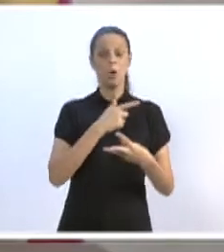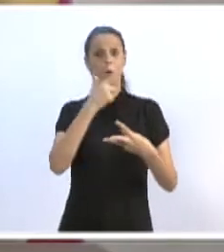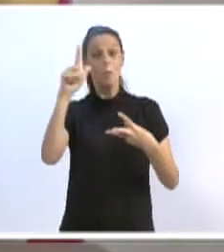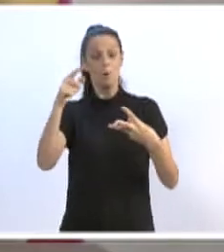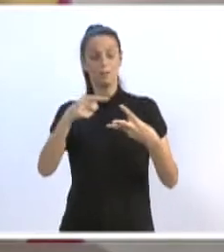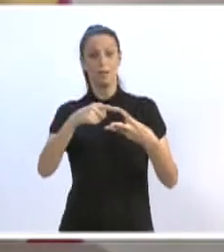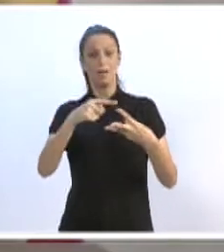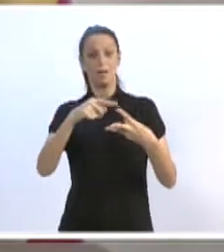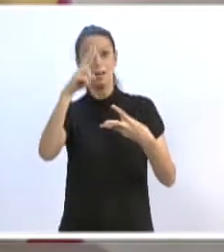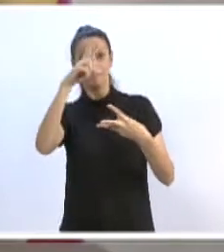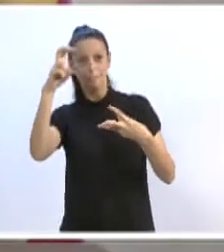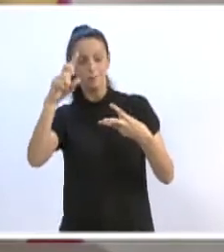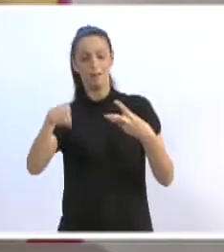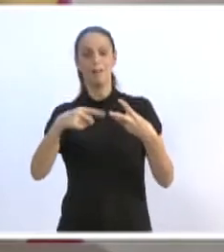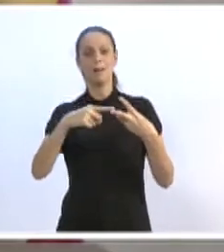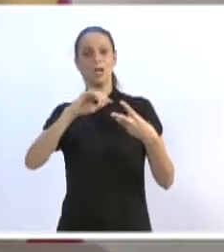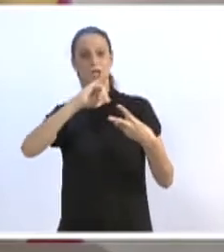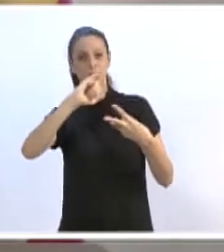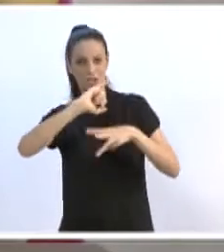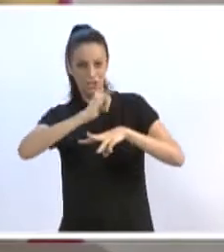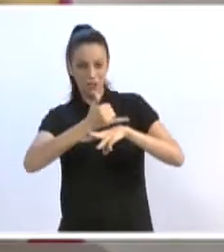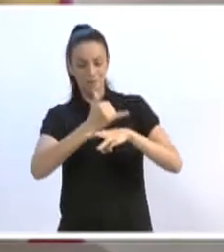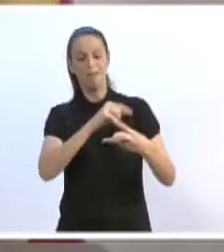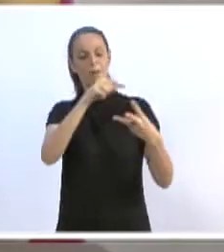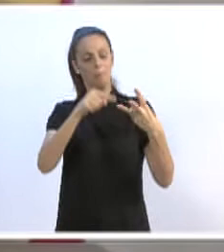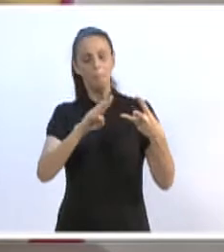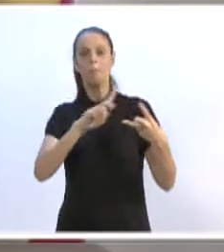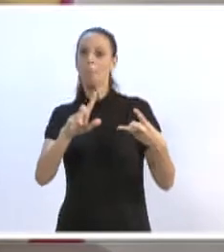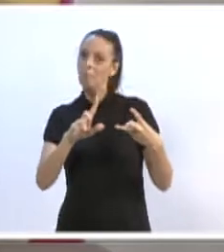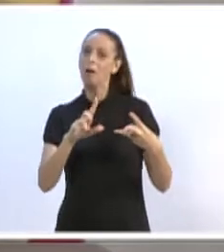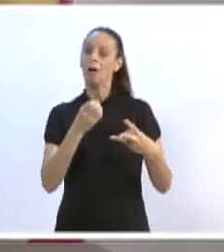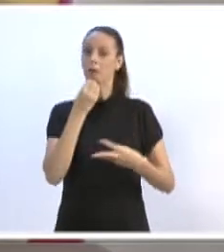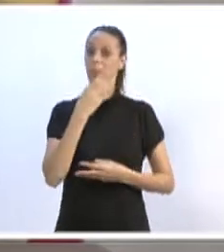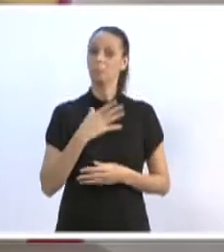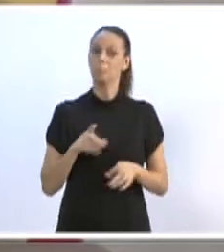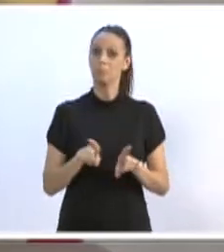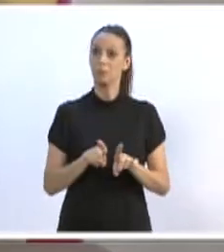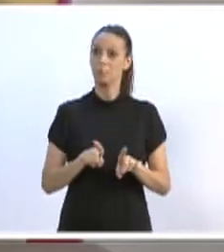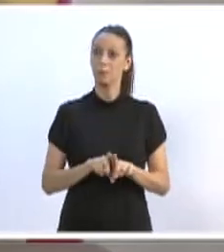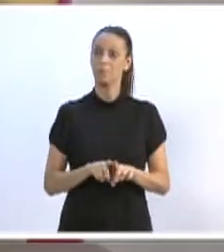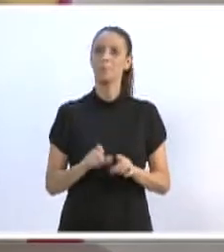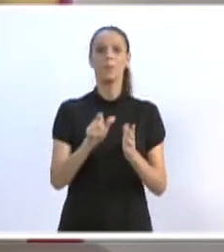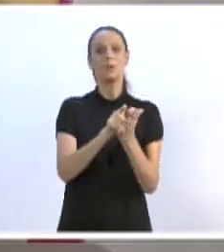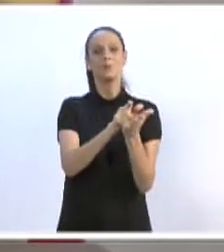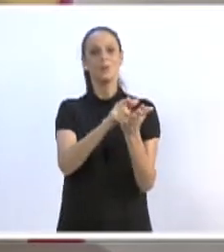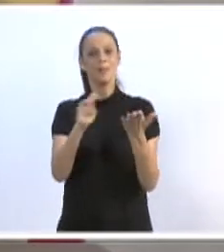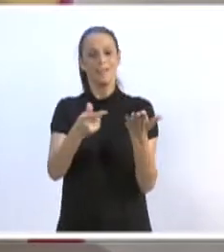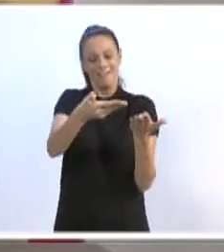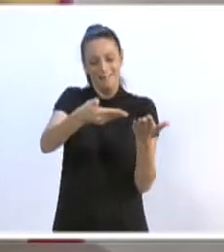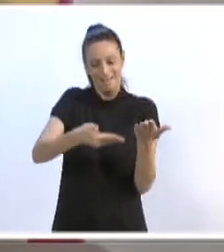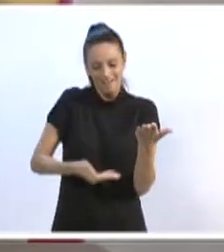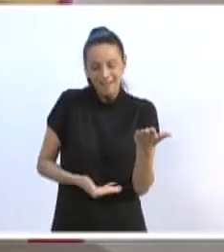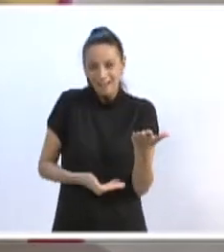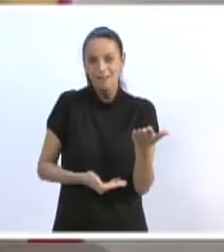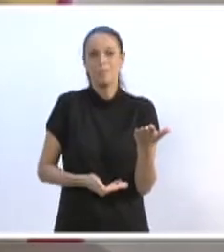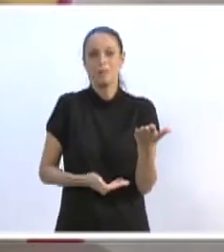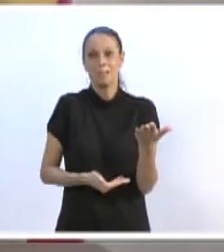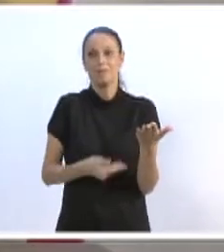Museu de Blumenau. E o Museu de Blumenau talvez seja um dos grandes centros de artes plásticas do estado de Santa